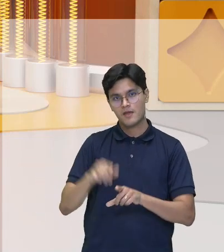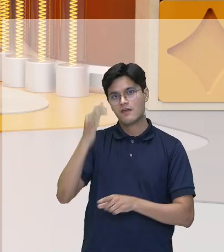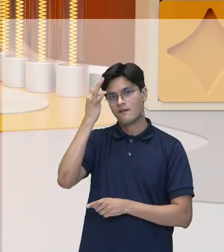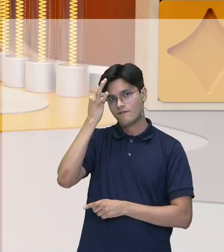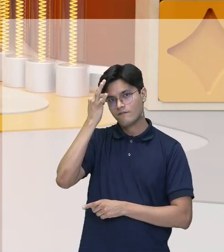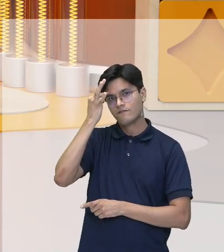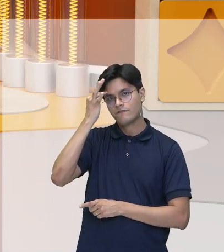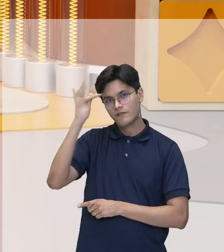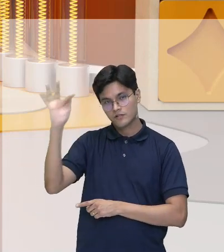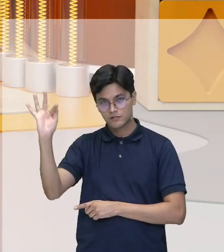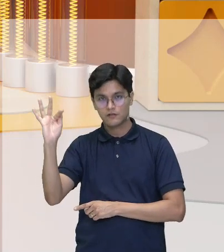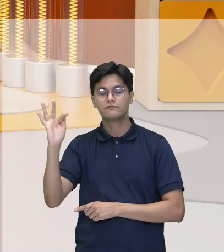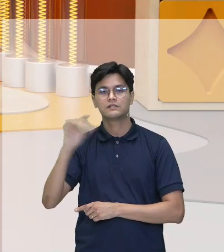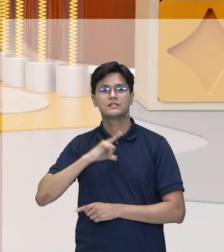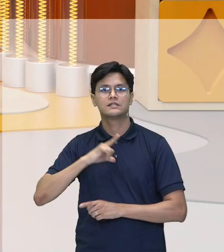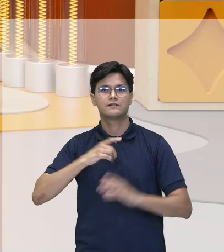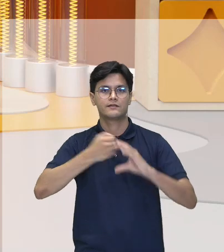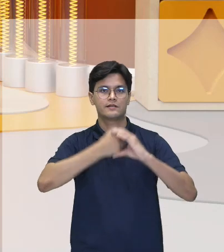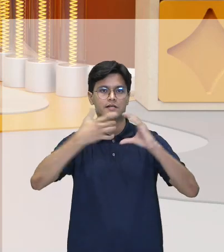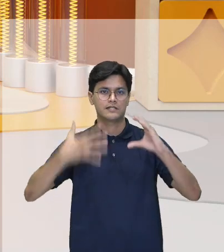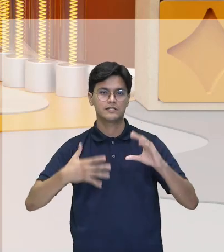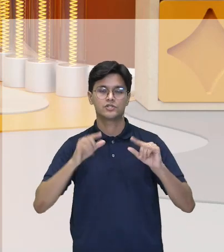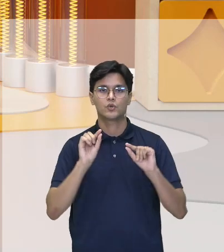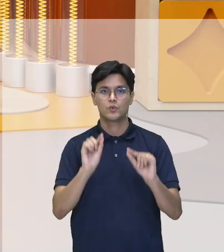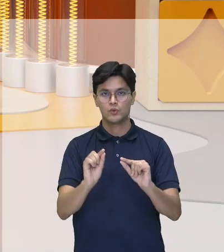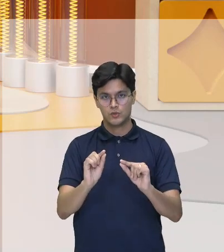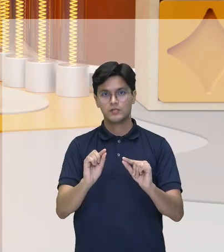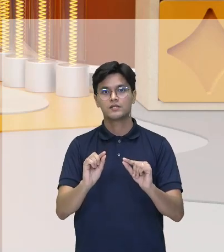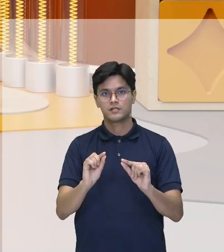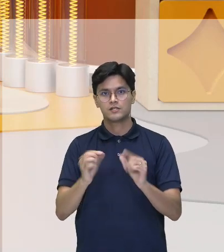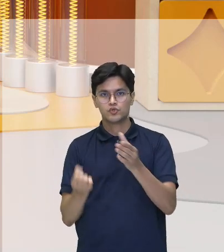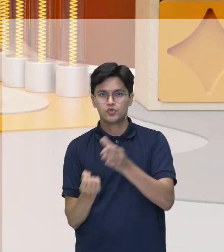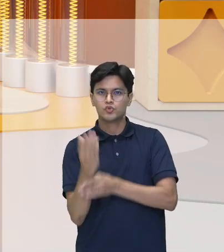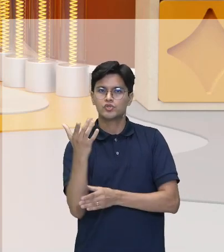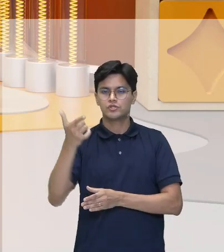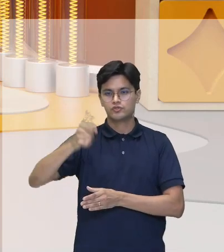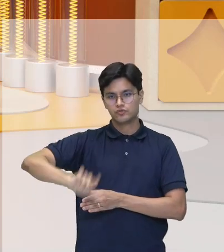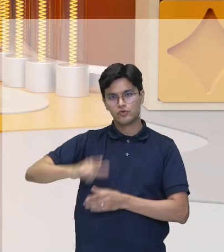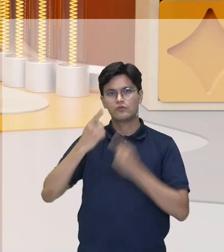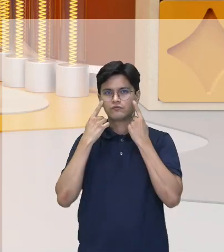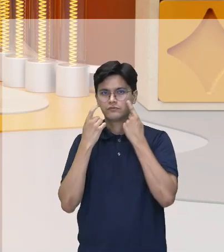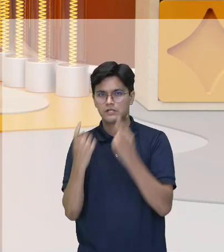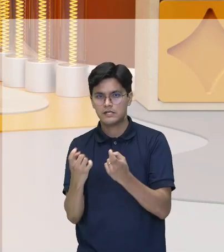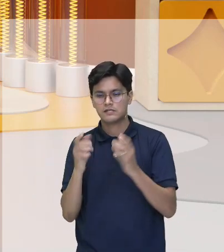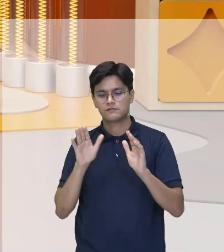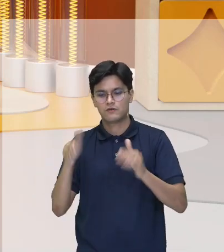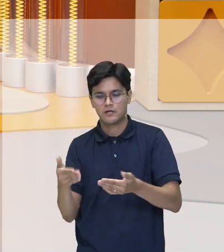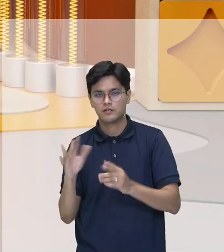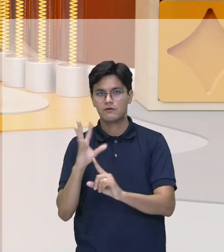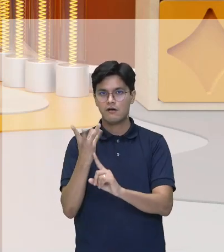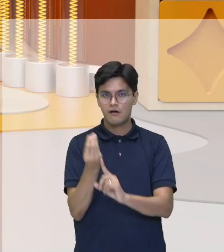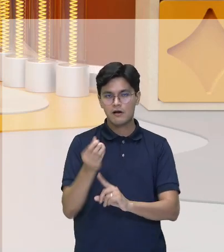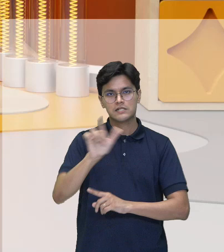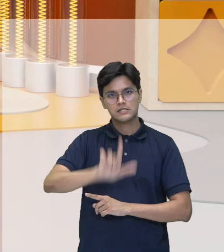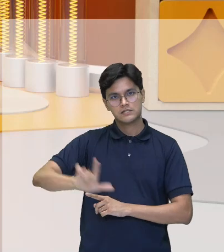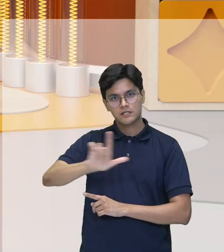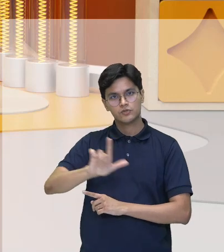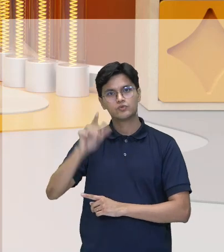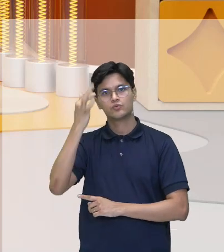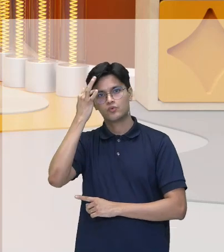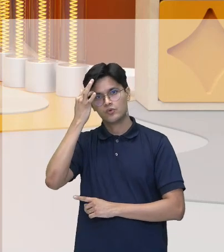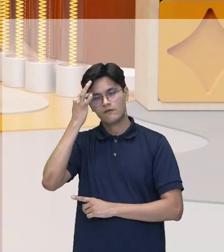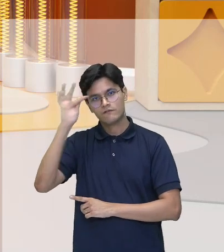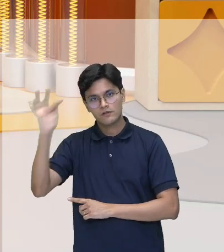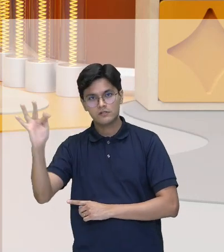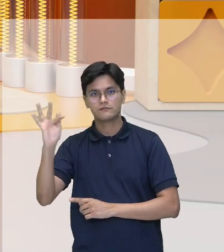novo grupo social formado por comerciantes, banqueiros e artesãos. Então, quem